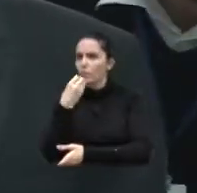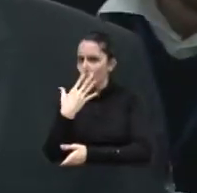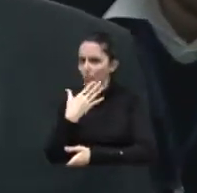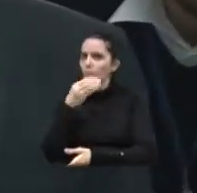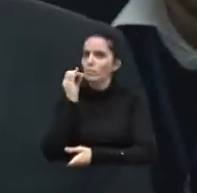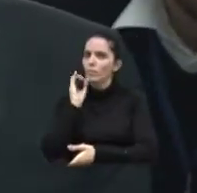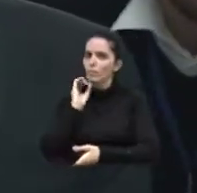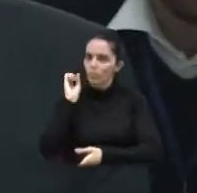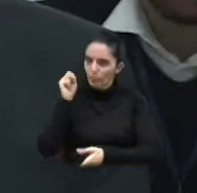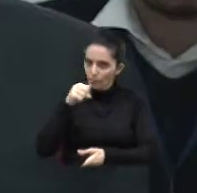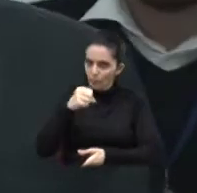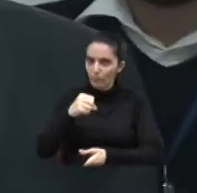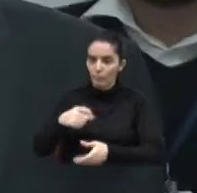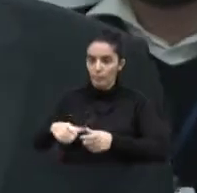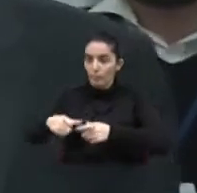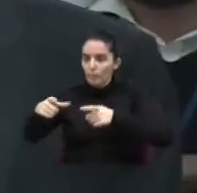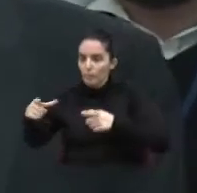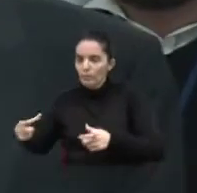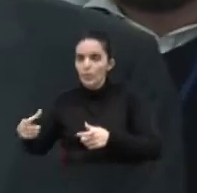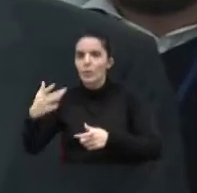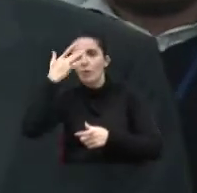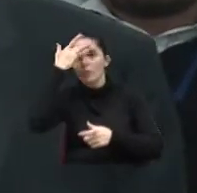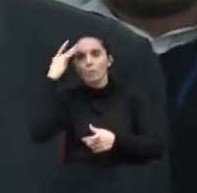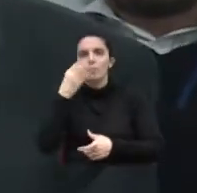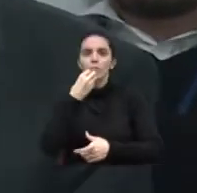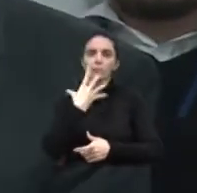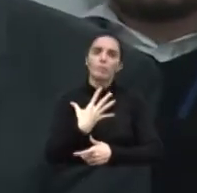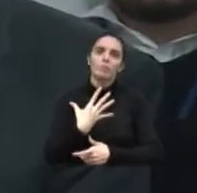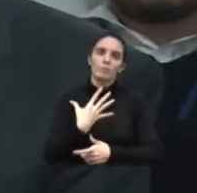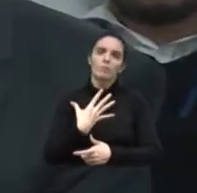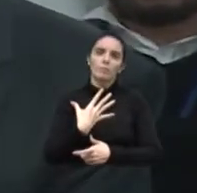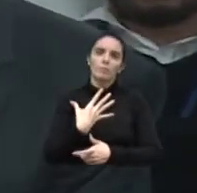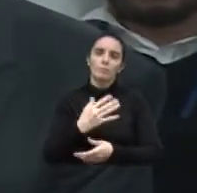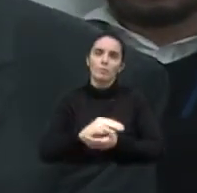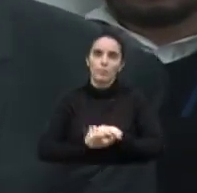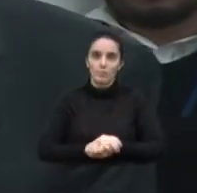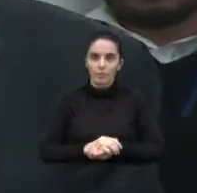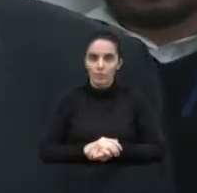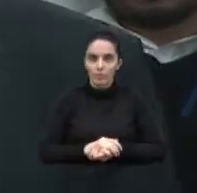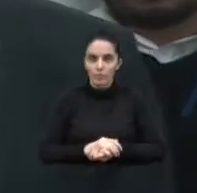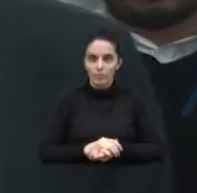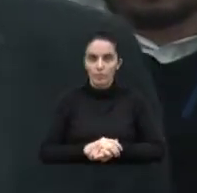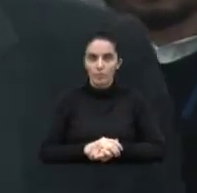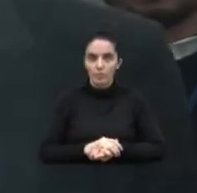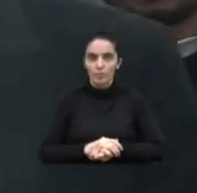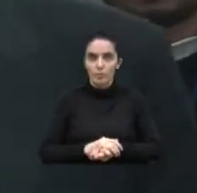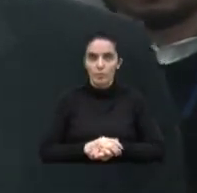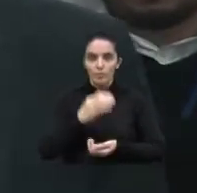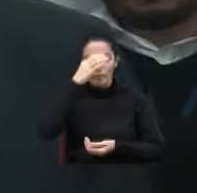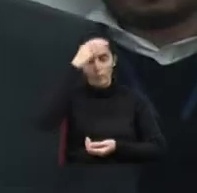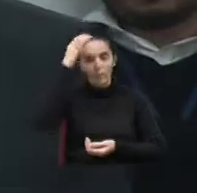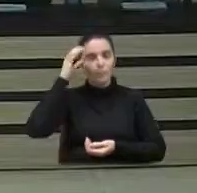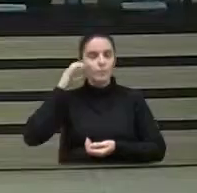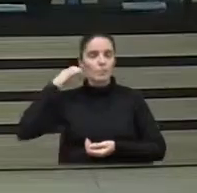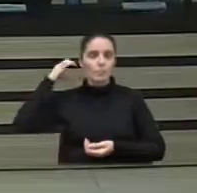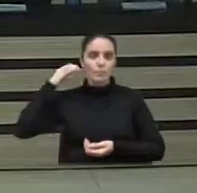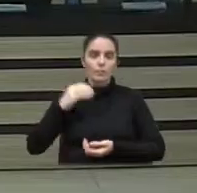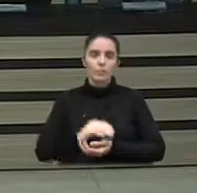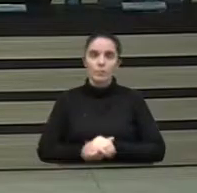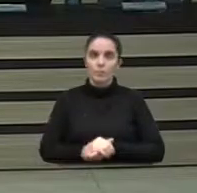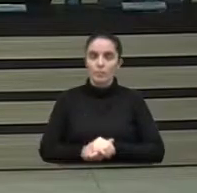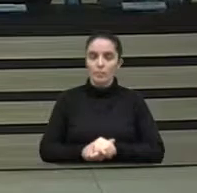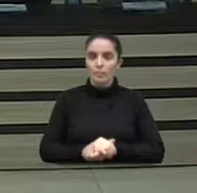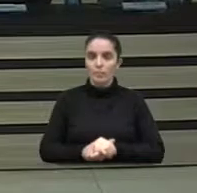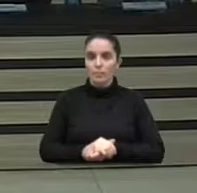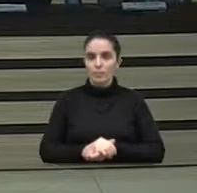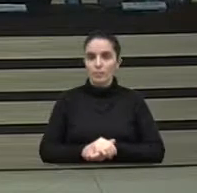as exceções são do mal, mas a maioria é do bem. O senhor me concede uma parte, mas, vereador? Tranquilamente.